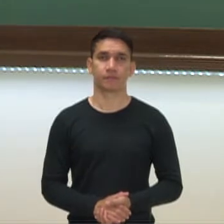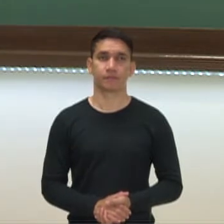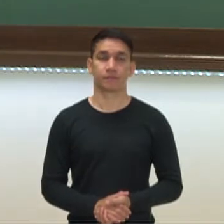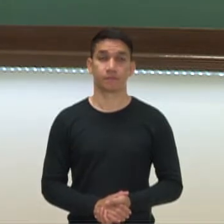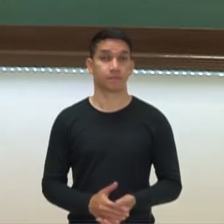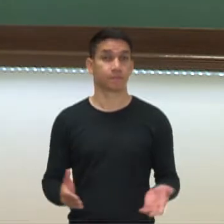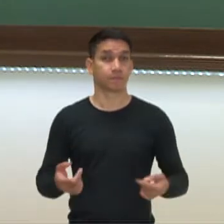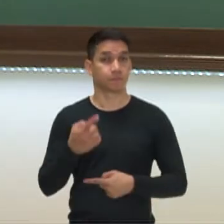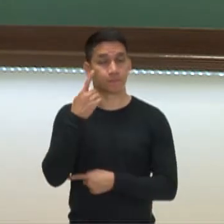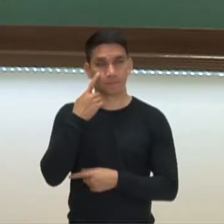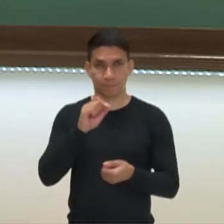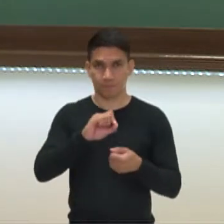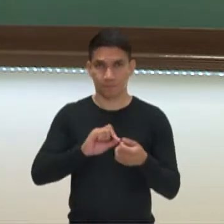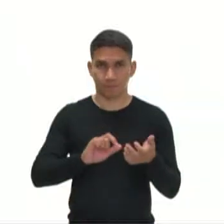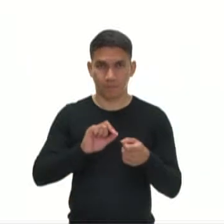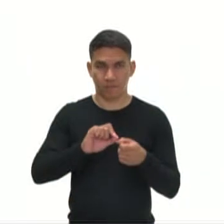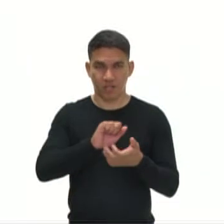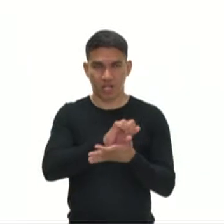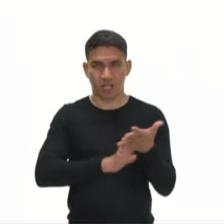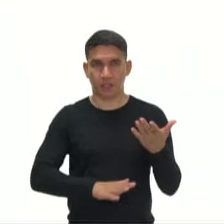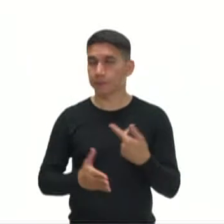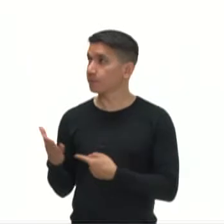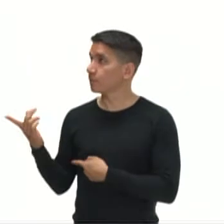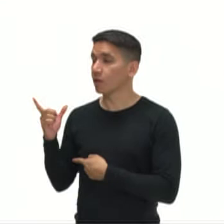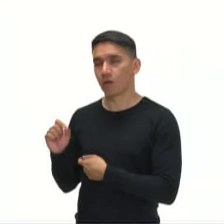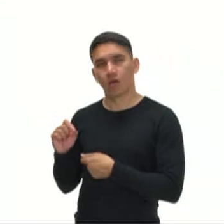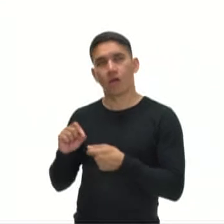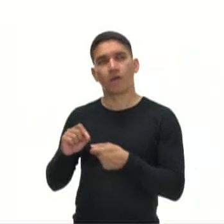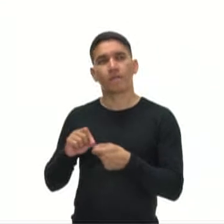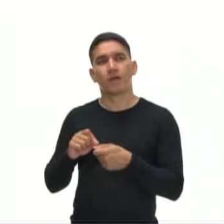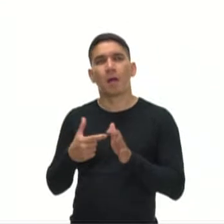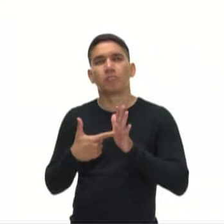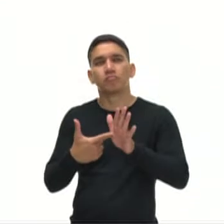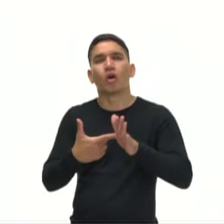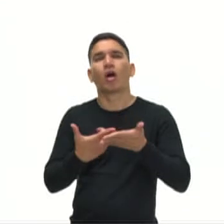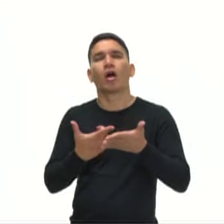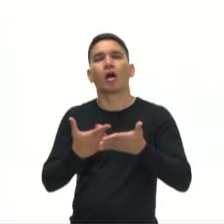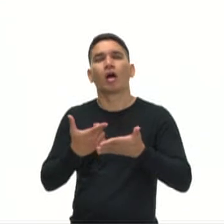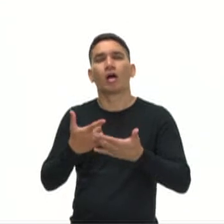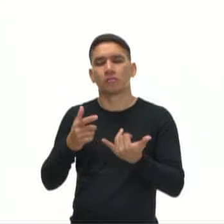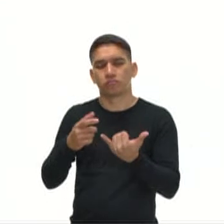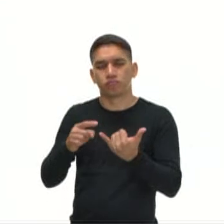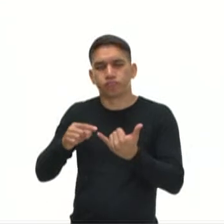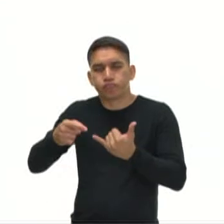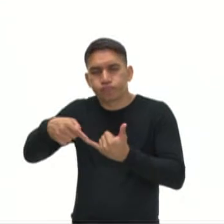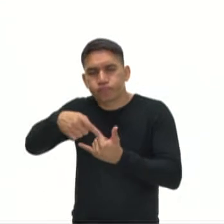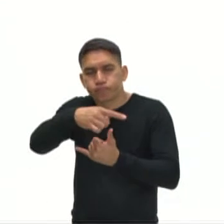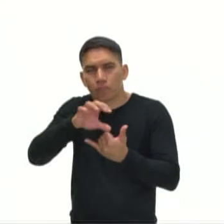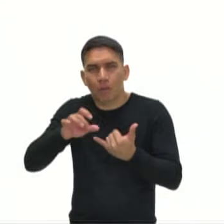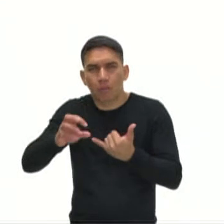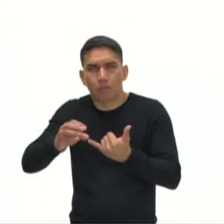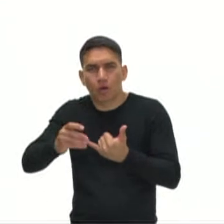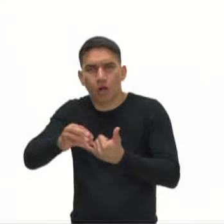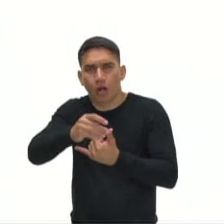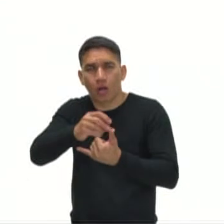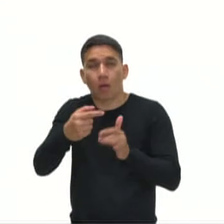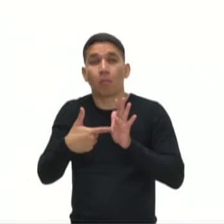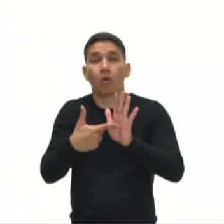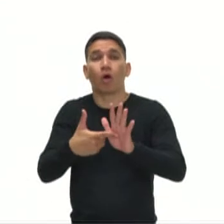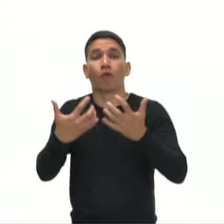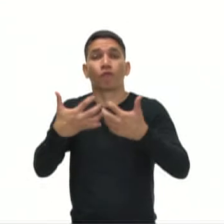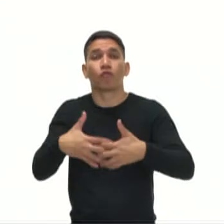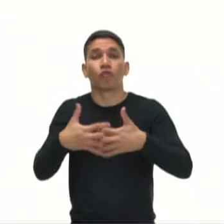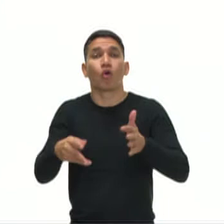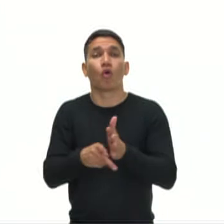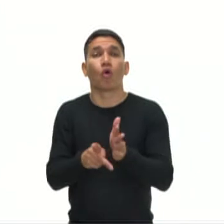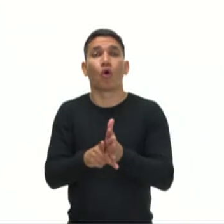Vamos fazer uma atividade agora. Um resistor apresenta o gráfico a seguir, que representa seu comportamento em relação à tensão elétrica a